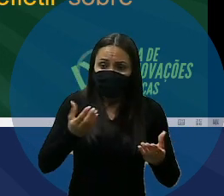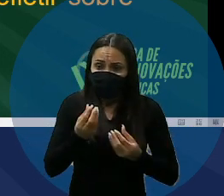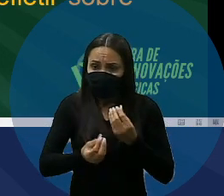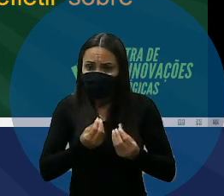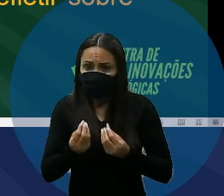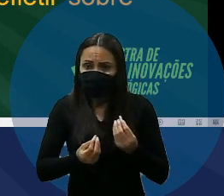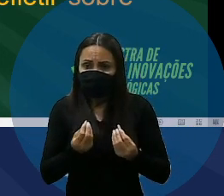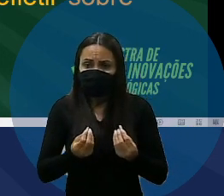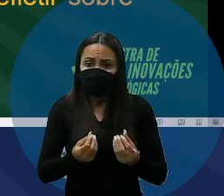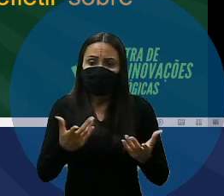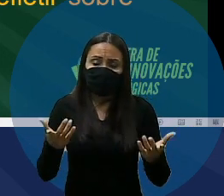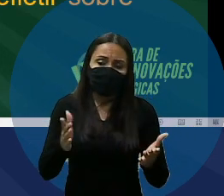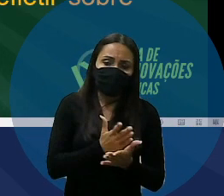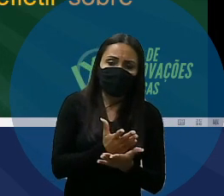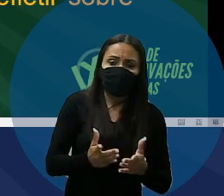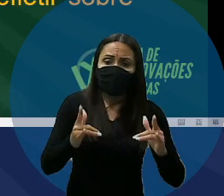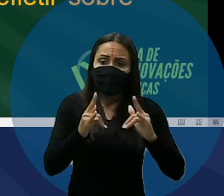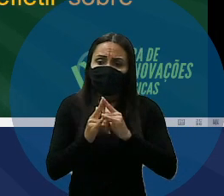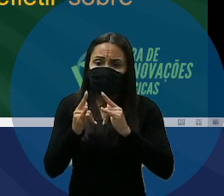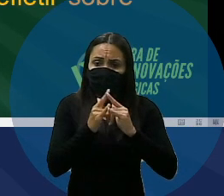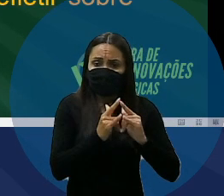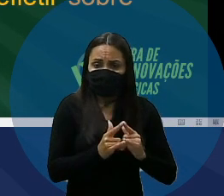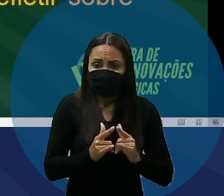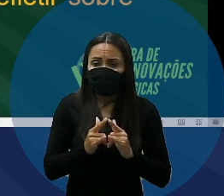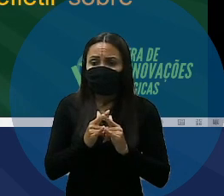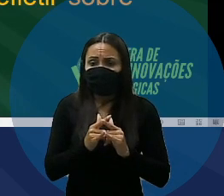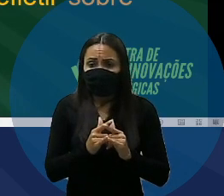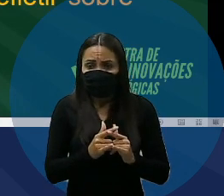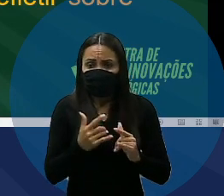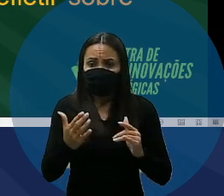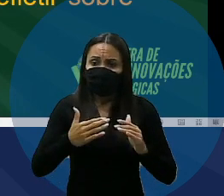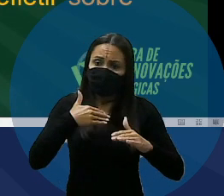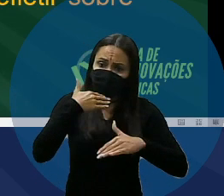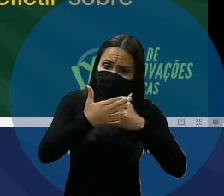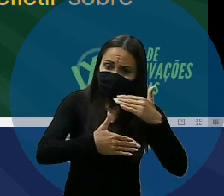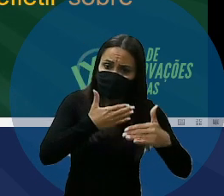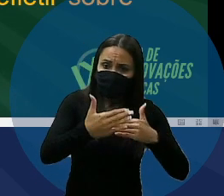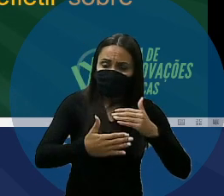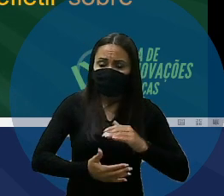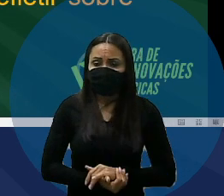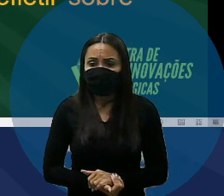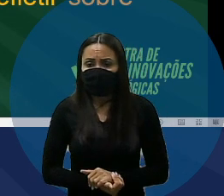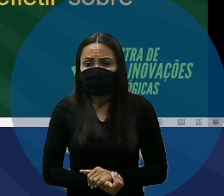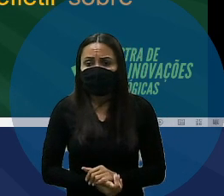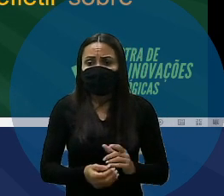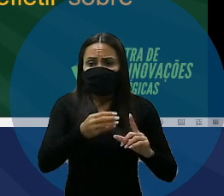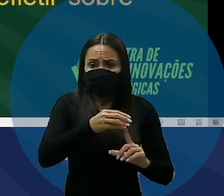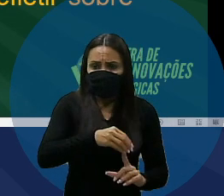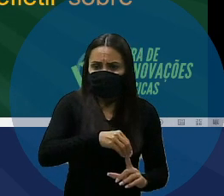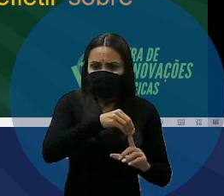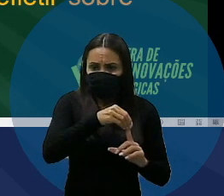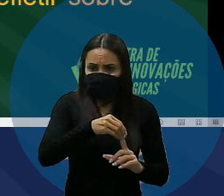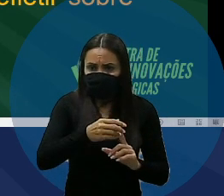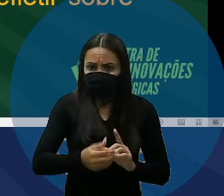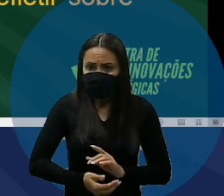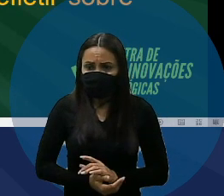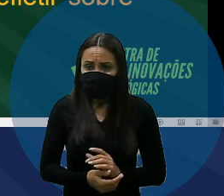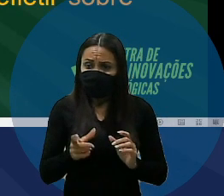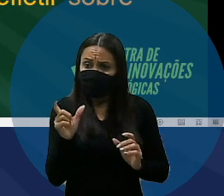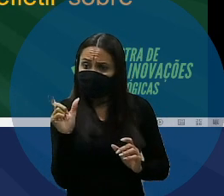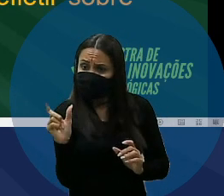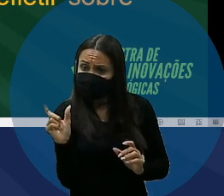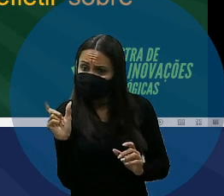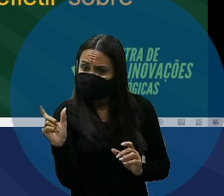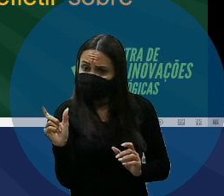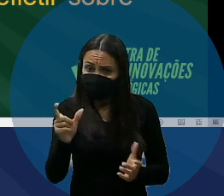algumas instituições pode se tornar uma armadilha por meio de juros. Principalmente, o cartão de crédito. Nem